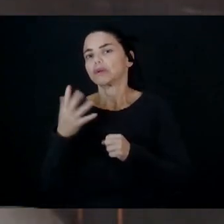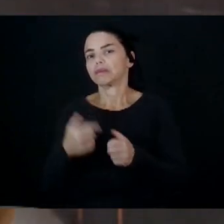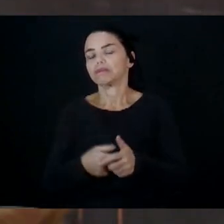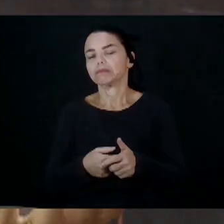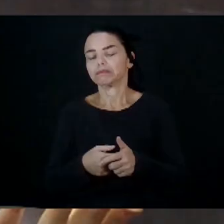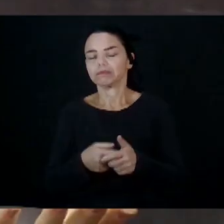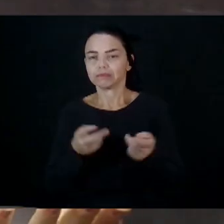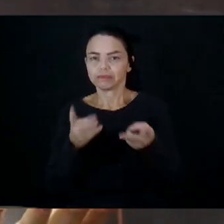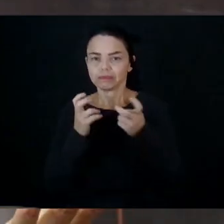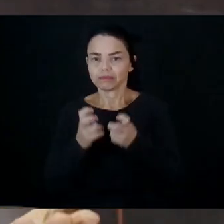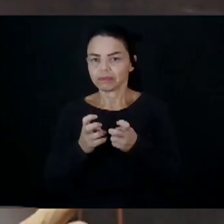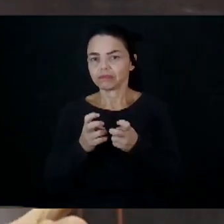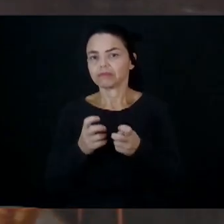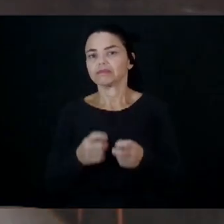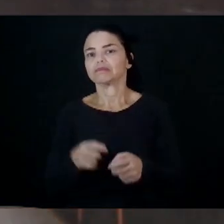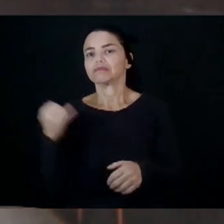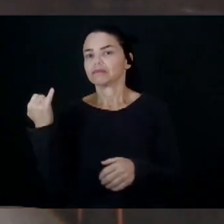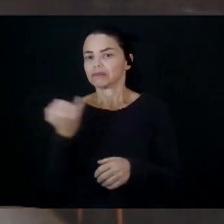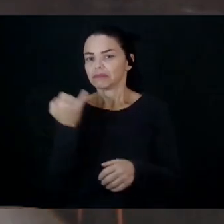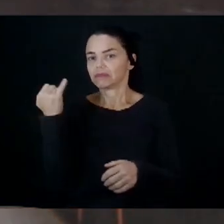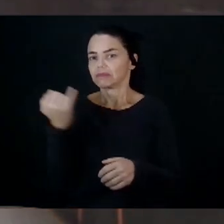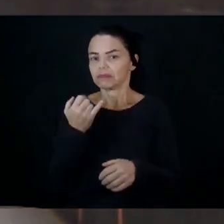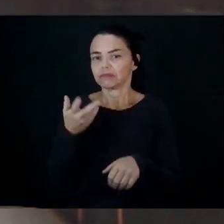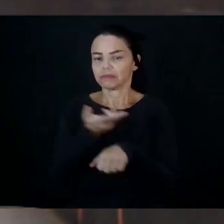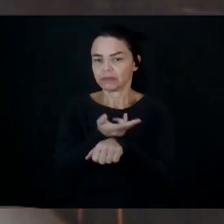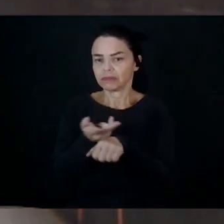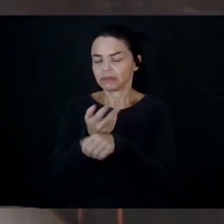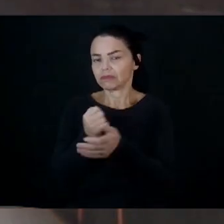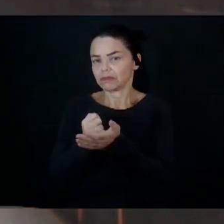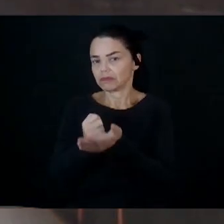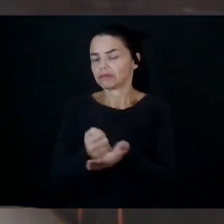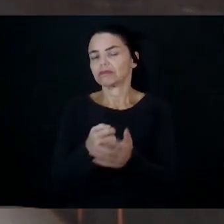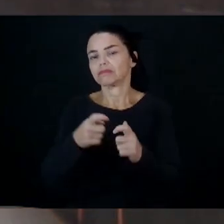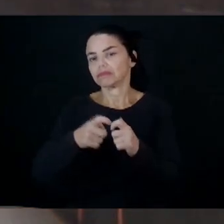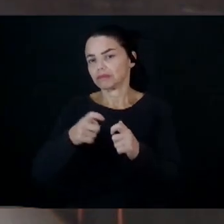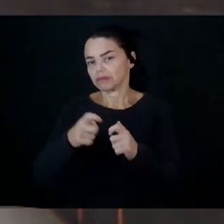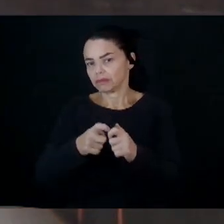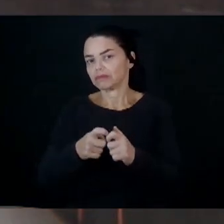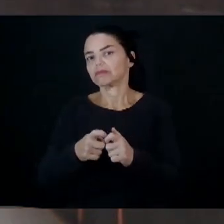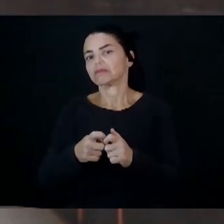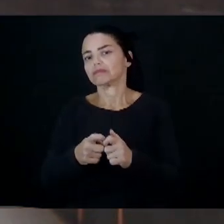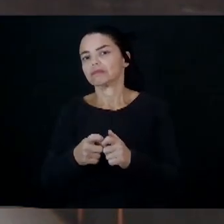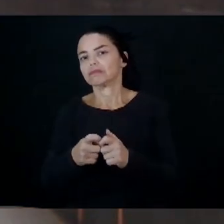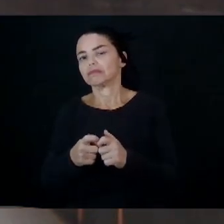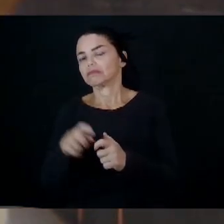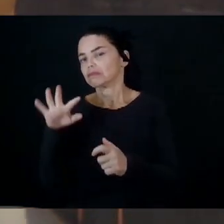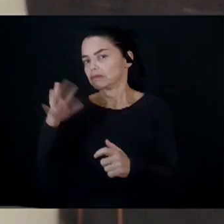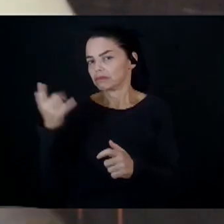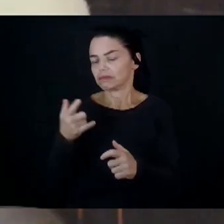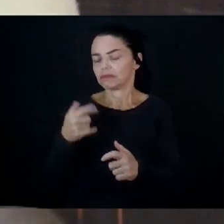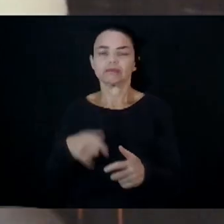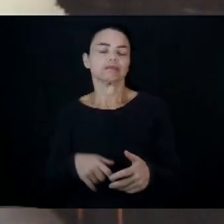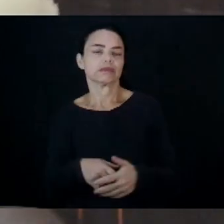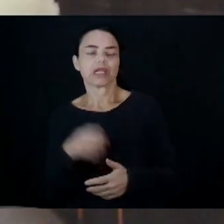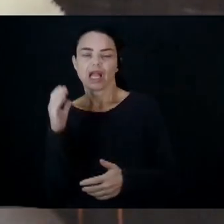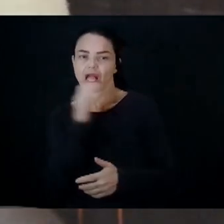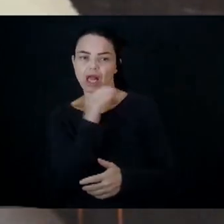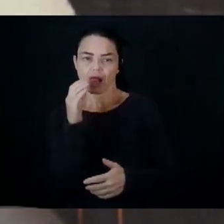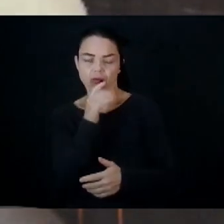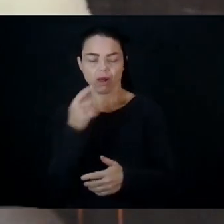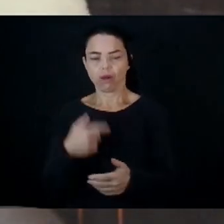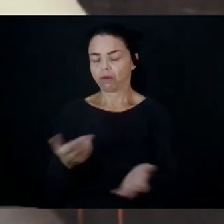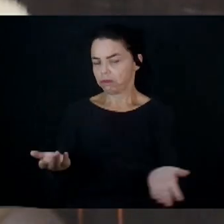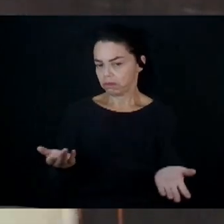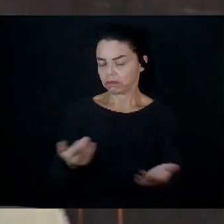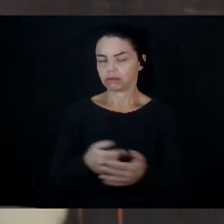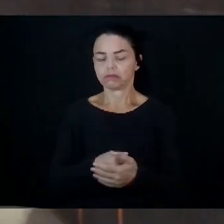também, daí a importância de buscar um especialista e não buscar uma solução mágica de, eu vi, né, a vizinha